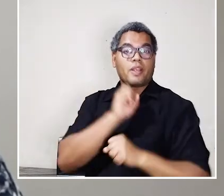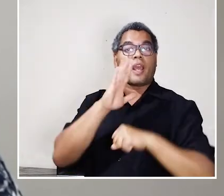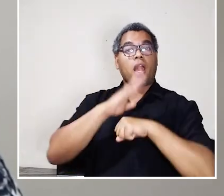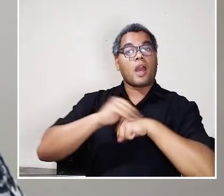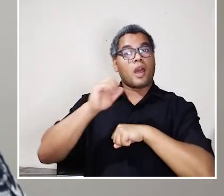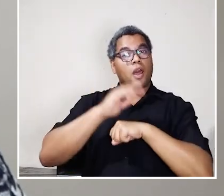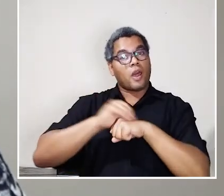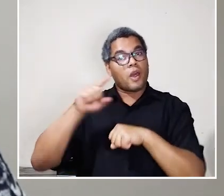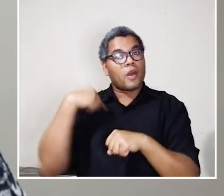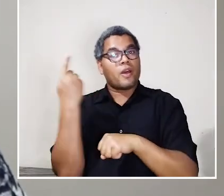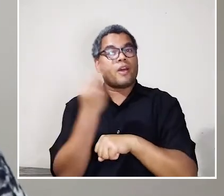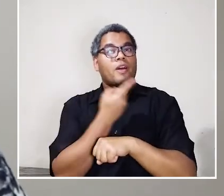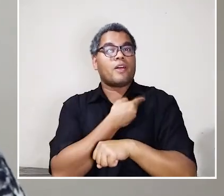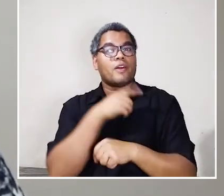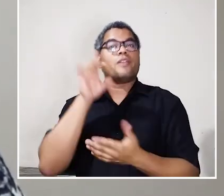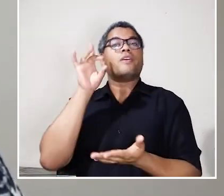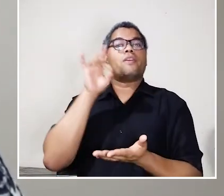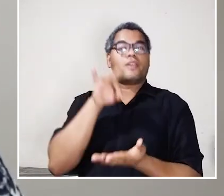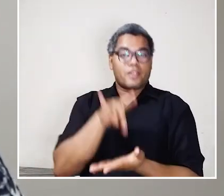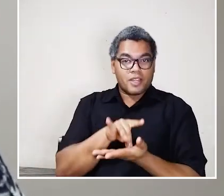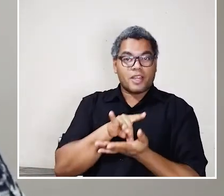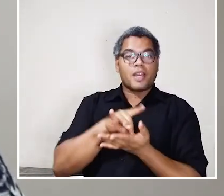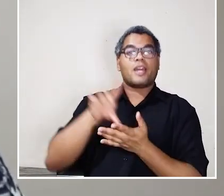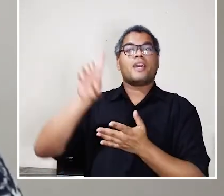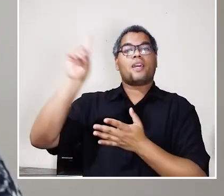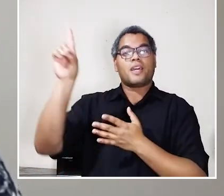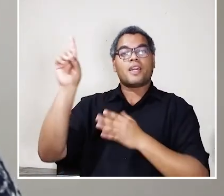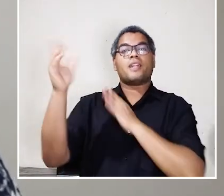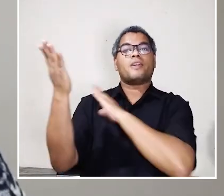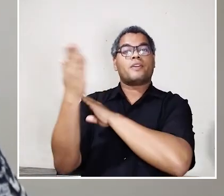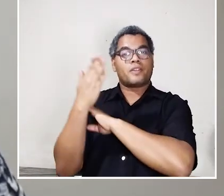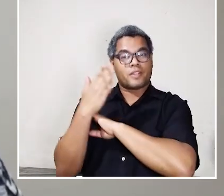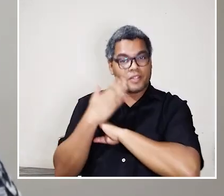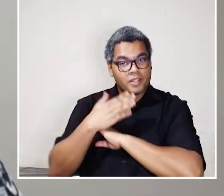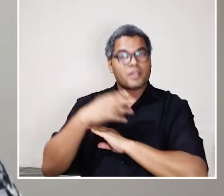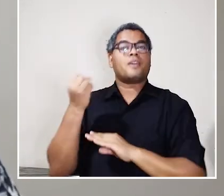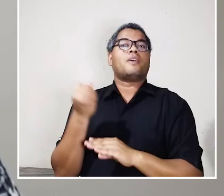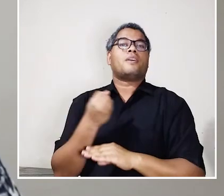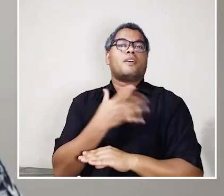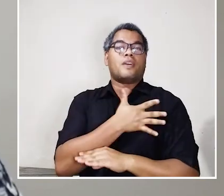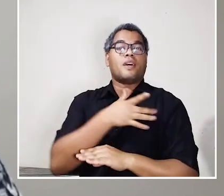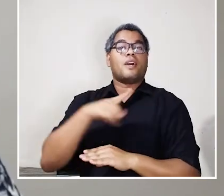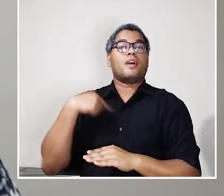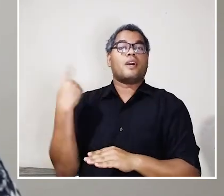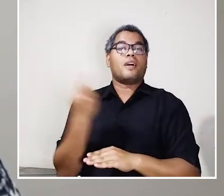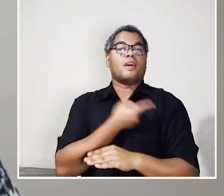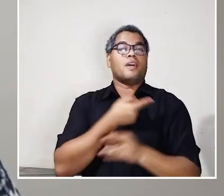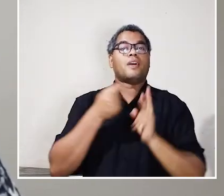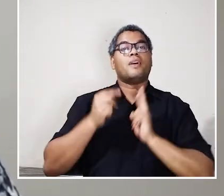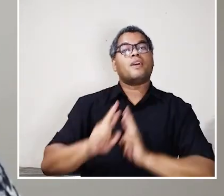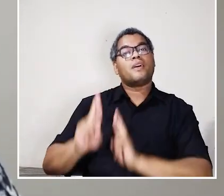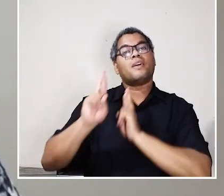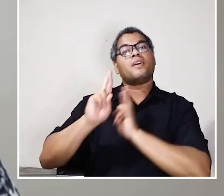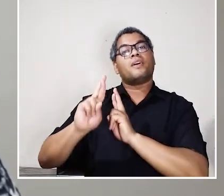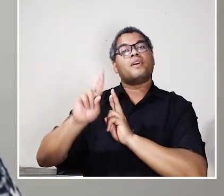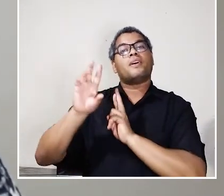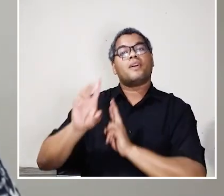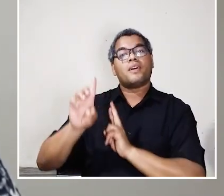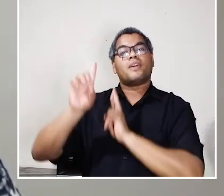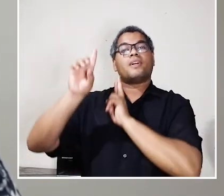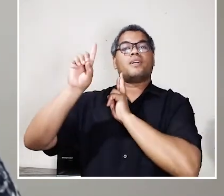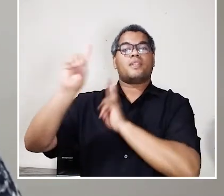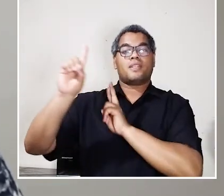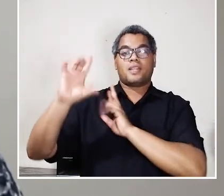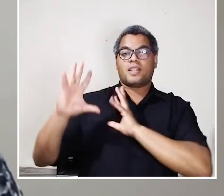de nós. Ele nos consolará, nos confortará, renovará a nossa esperança nele,